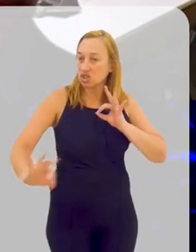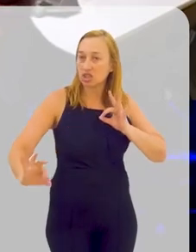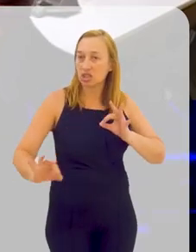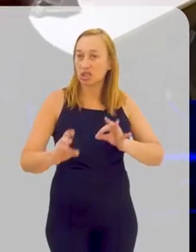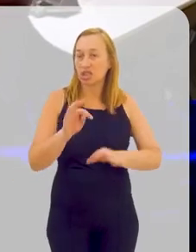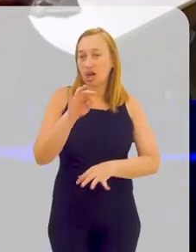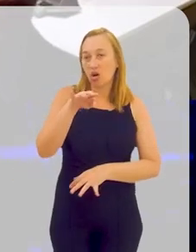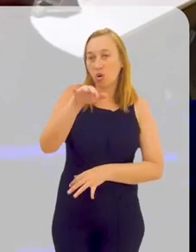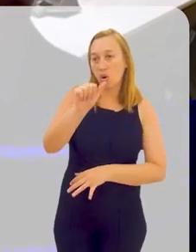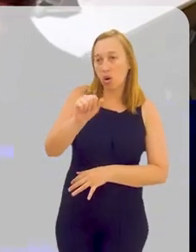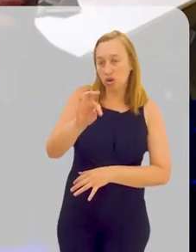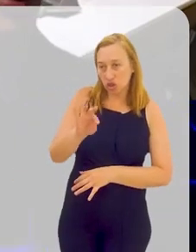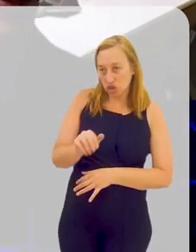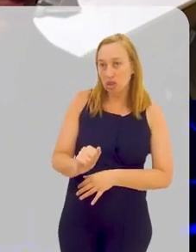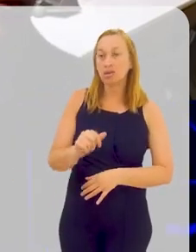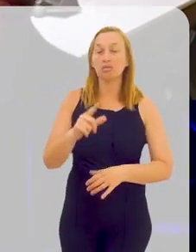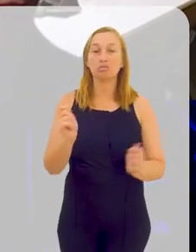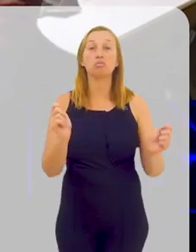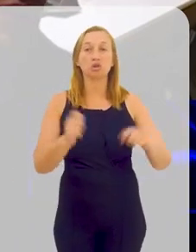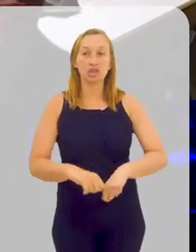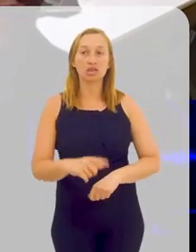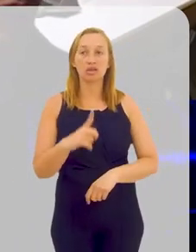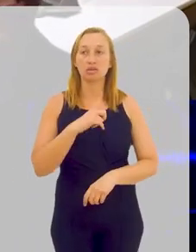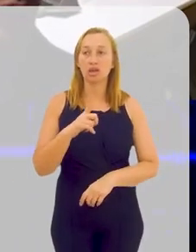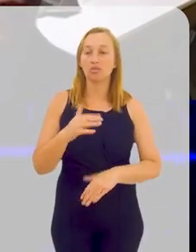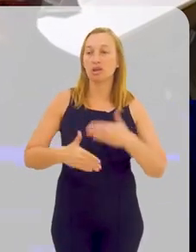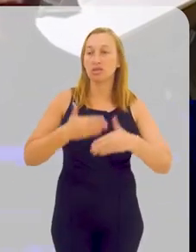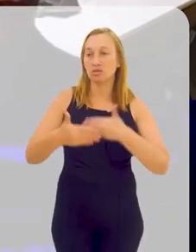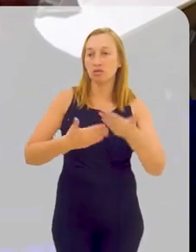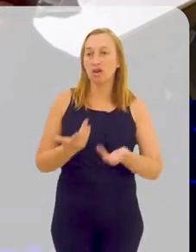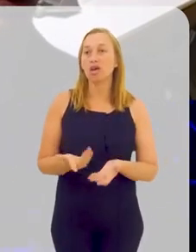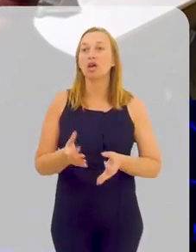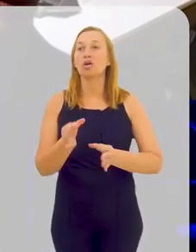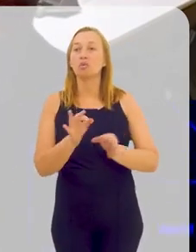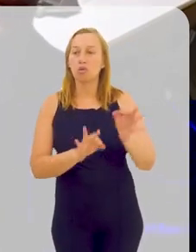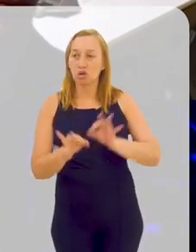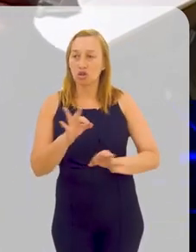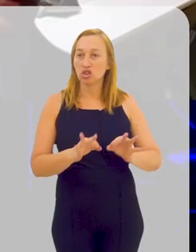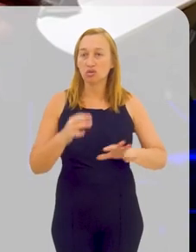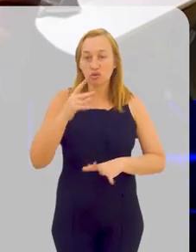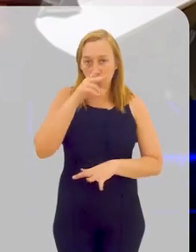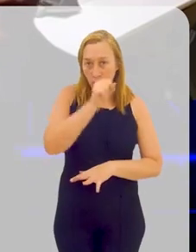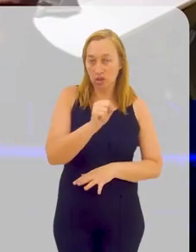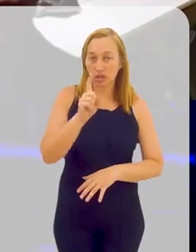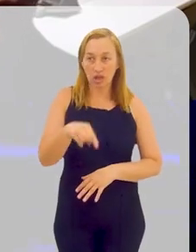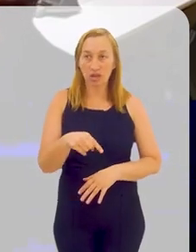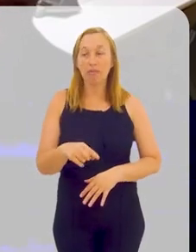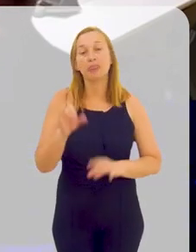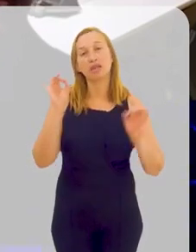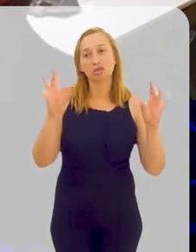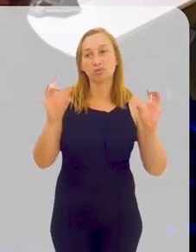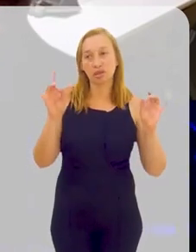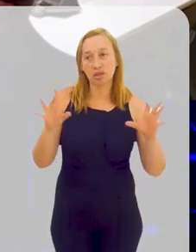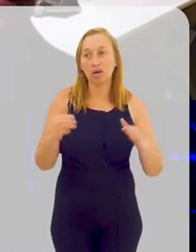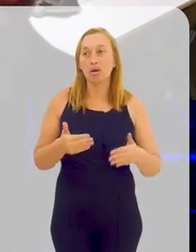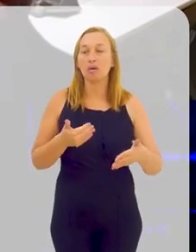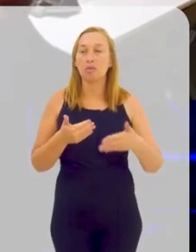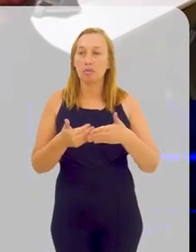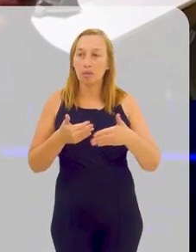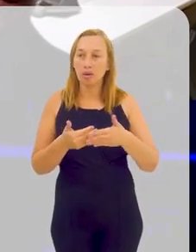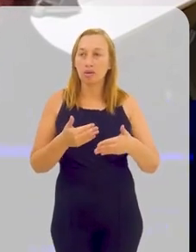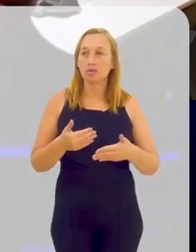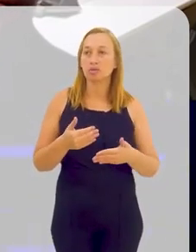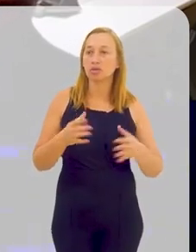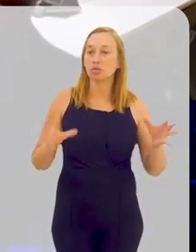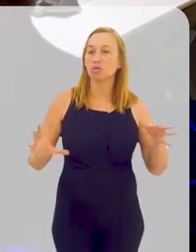pouco mais distantes da Costa tem bom um potencial e oportunidade para desenvolver projetos de maior porte né especialmente